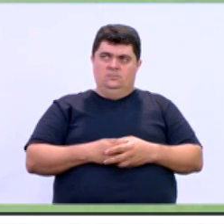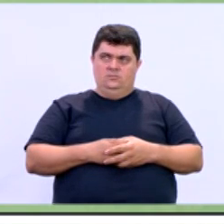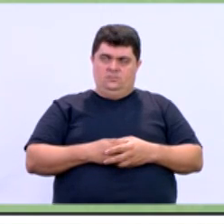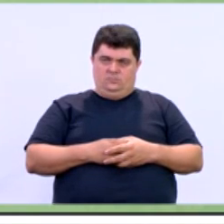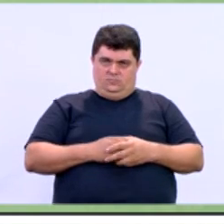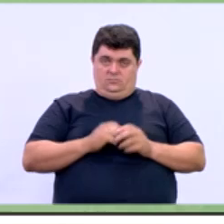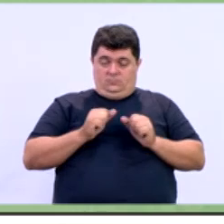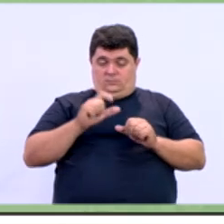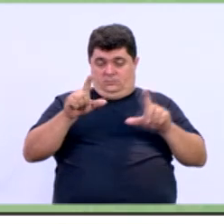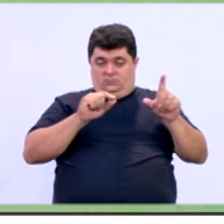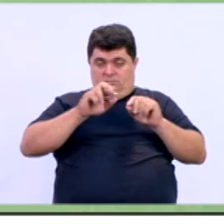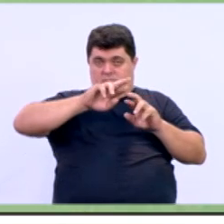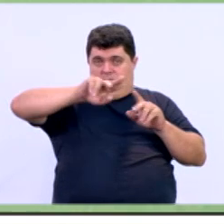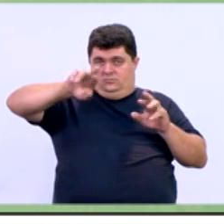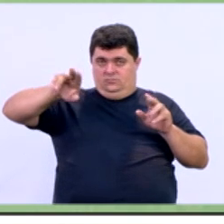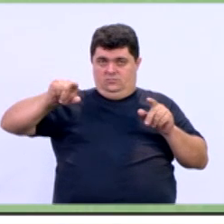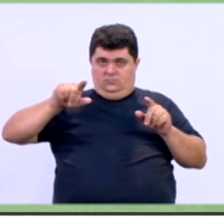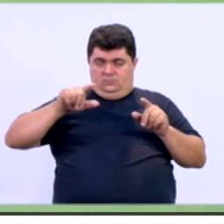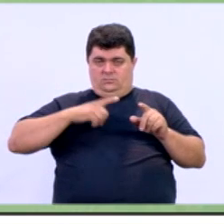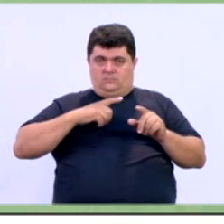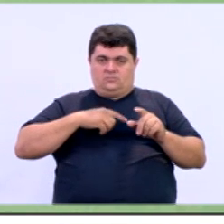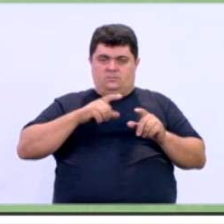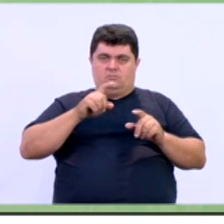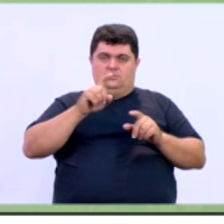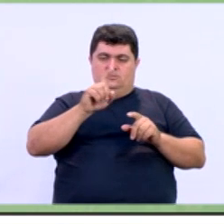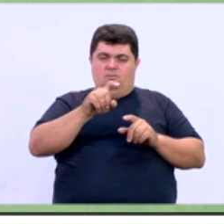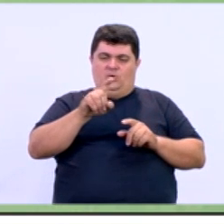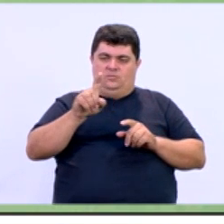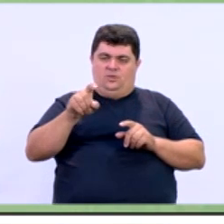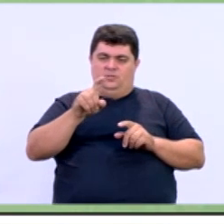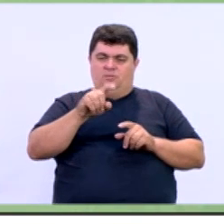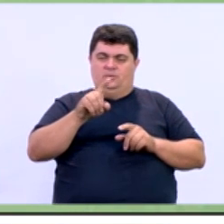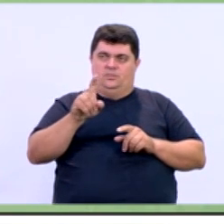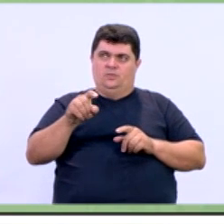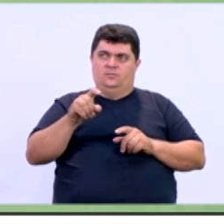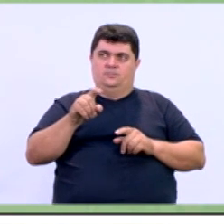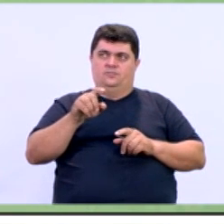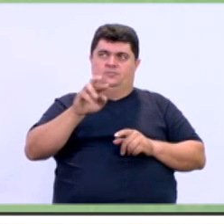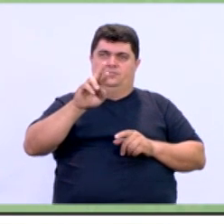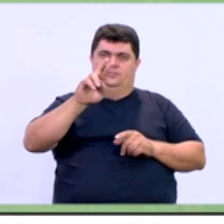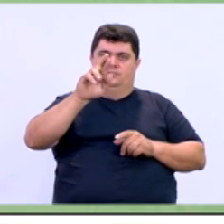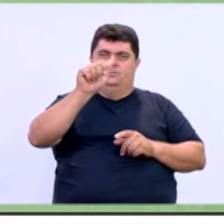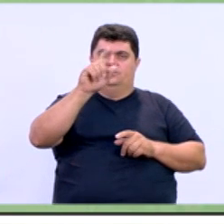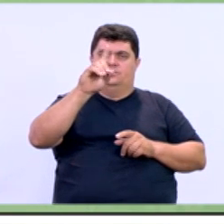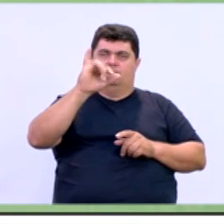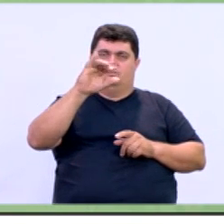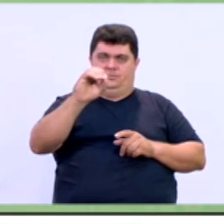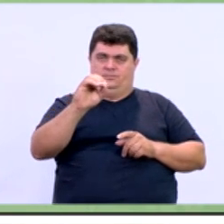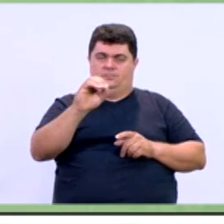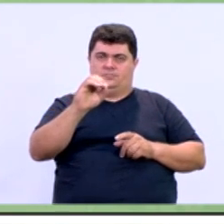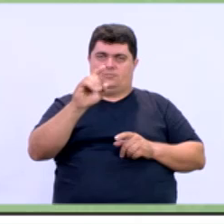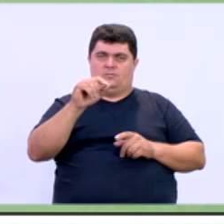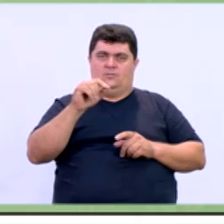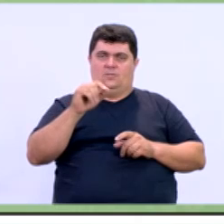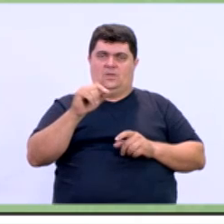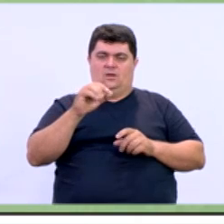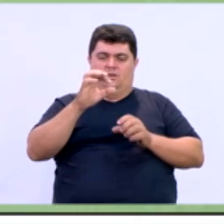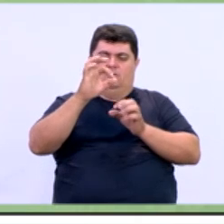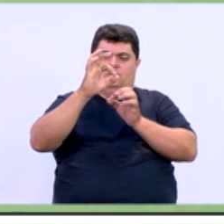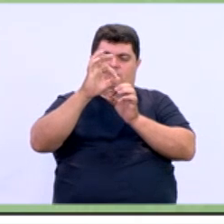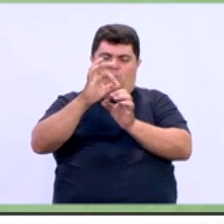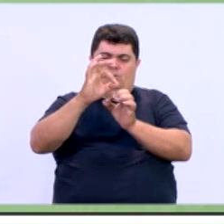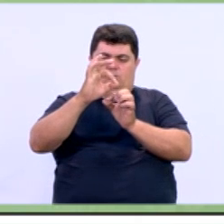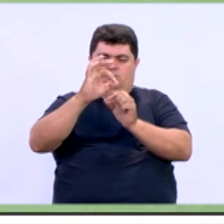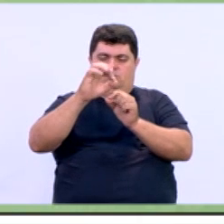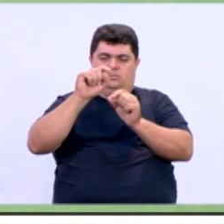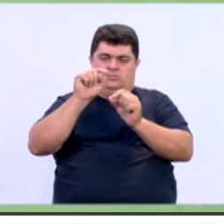colocar campos de botão. Um botão de rádio é aquele que permite apenas uma seleção,